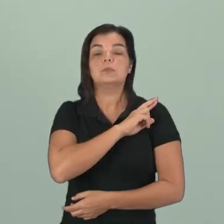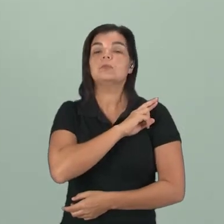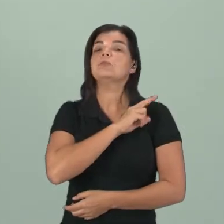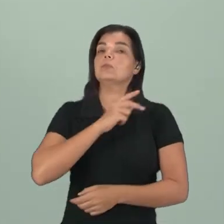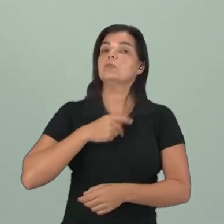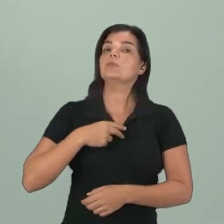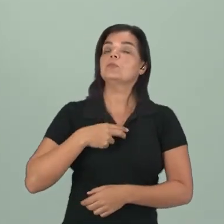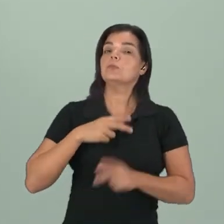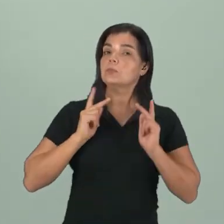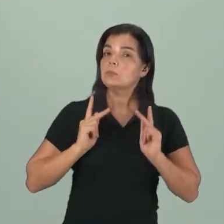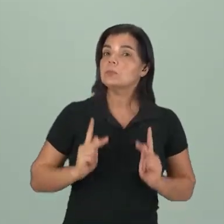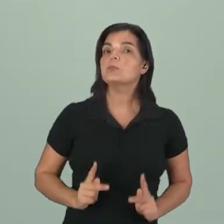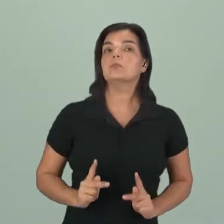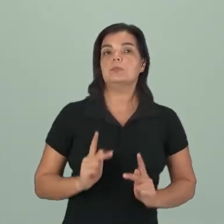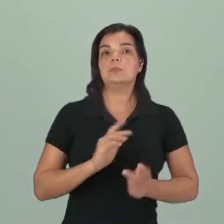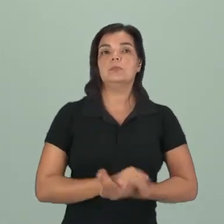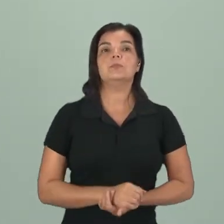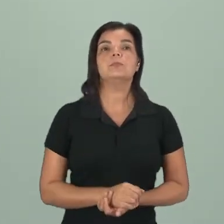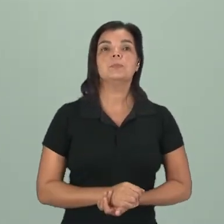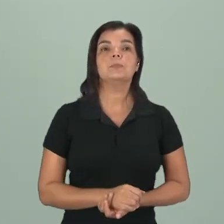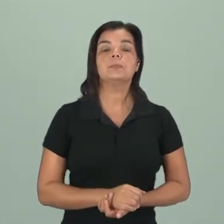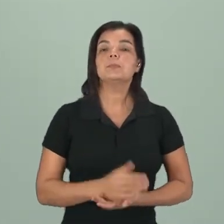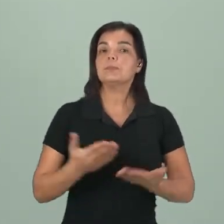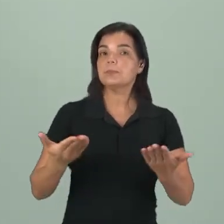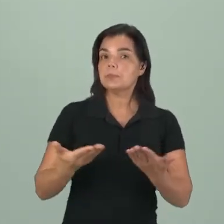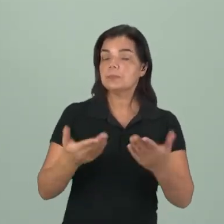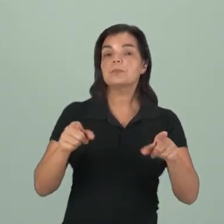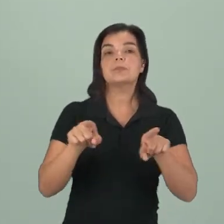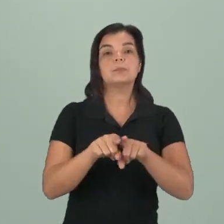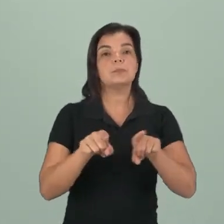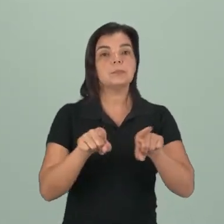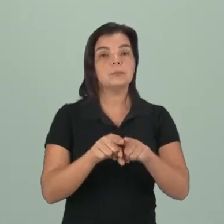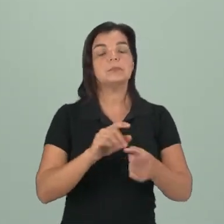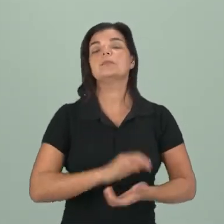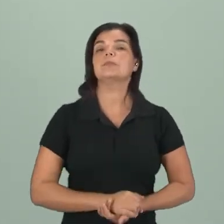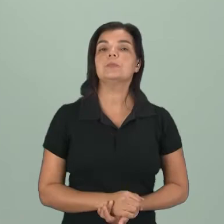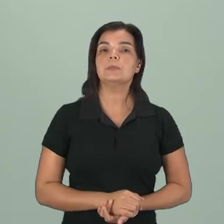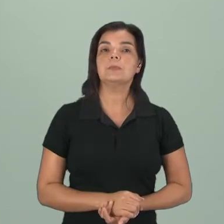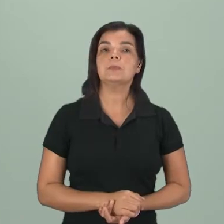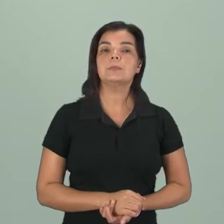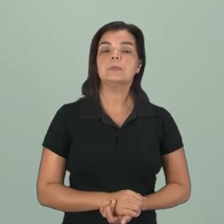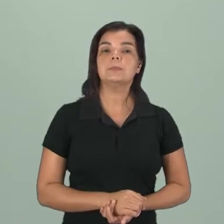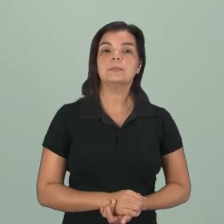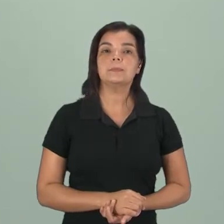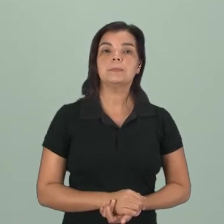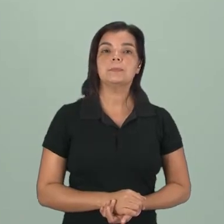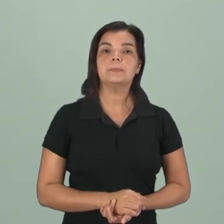que ele tinha no mundo, certo? Porque agora ele também vai ter que